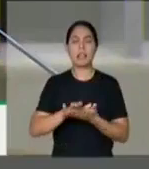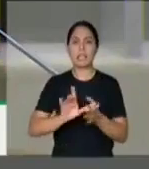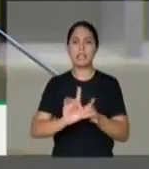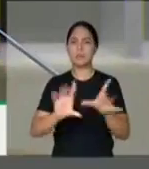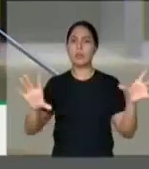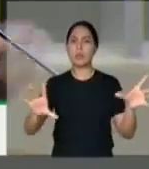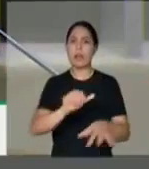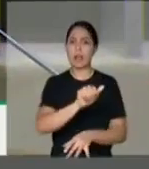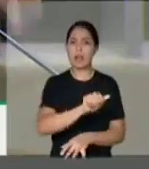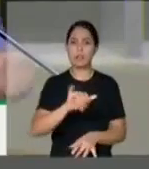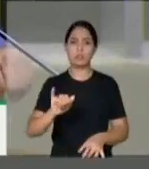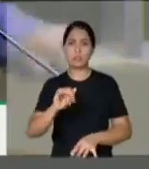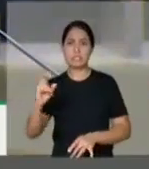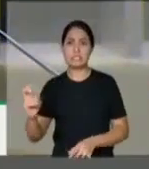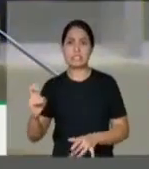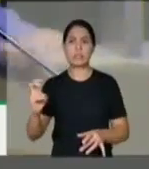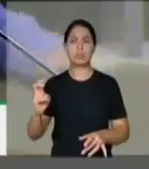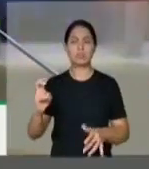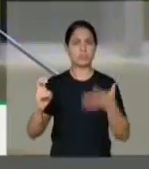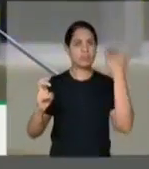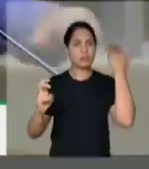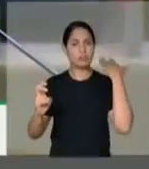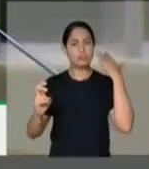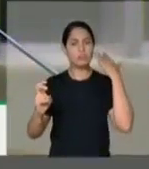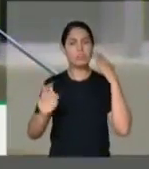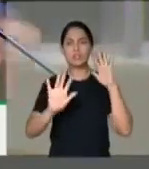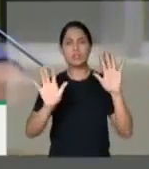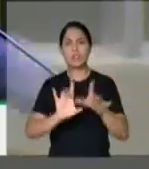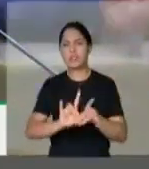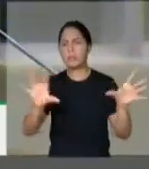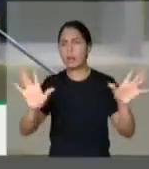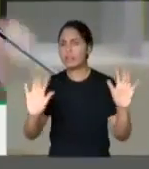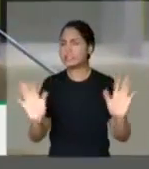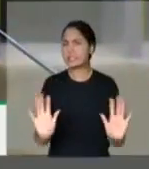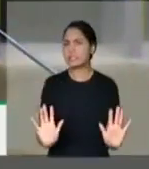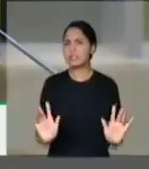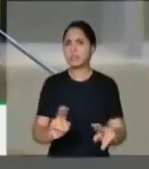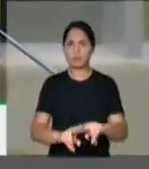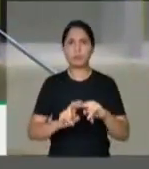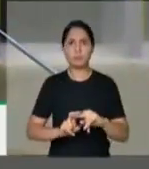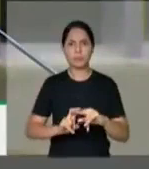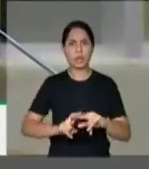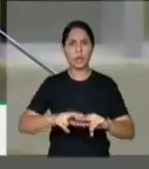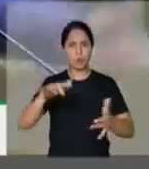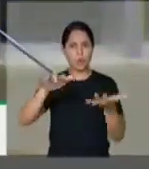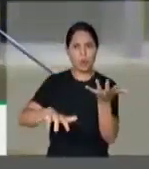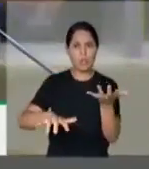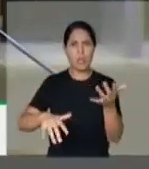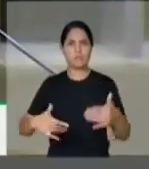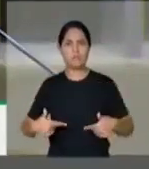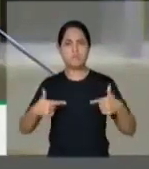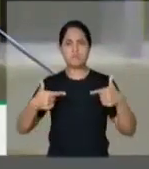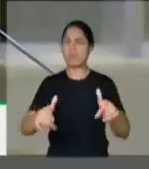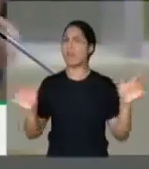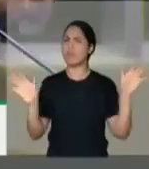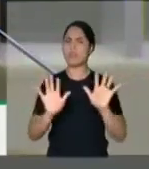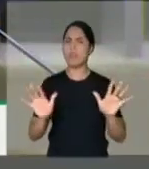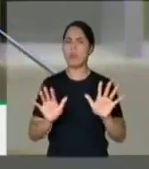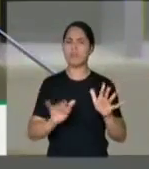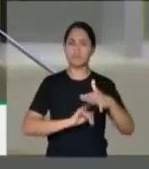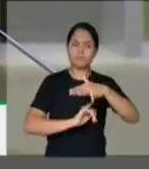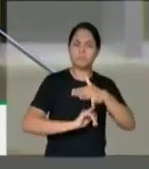número 5 não foi baixado na vigência de uma democracia, com o Congresso funcionando, com as suas